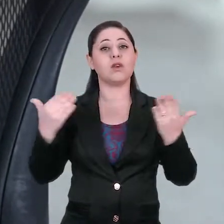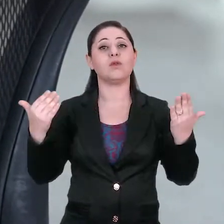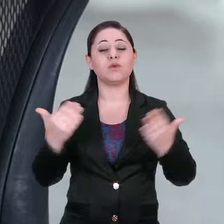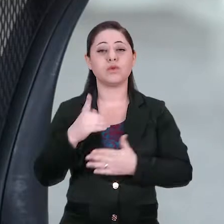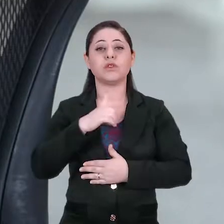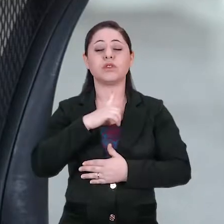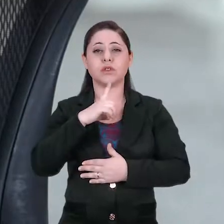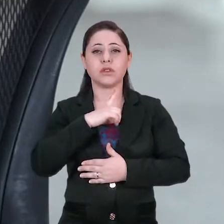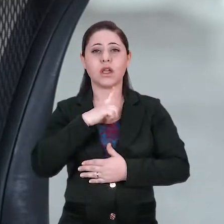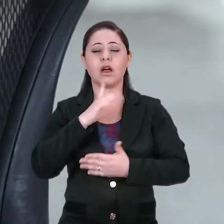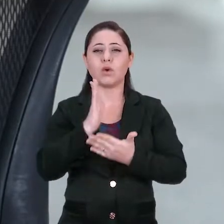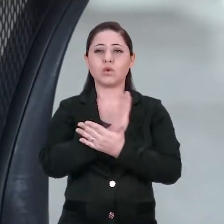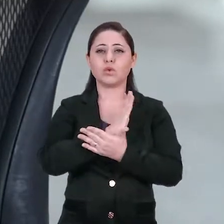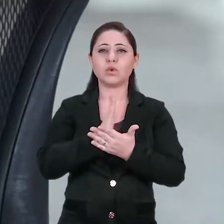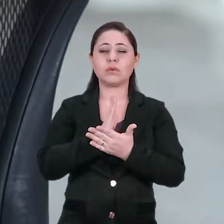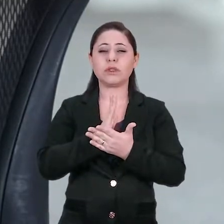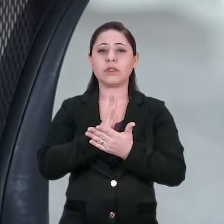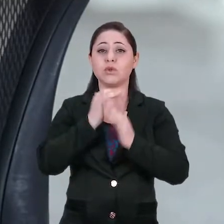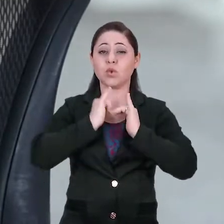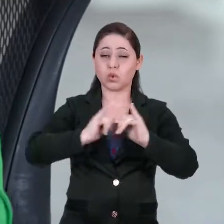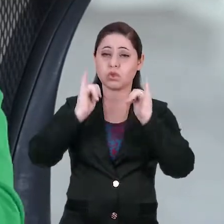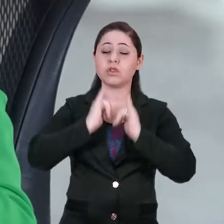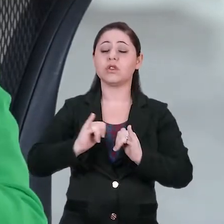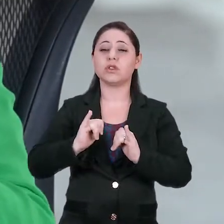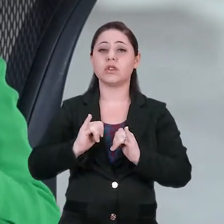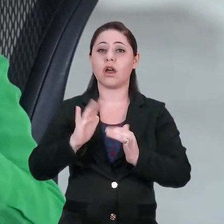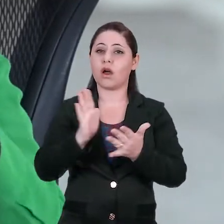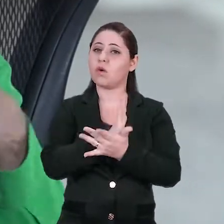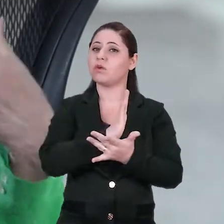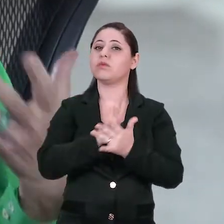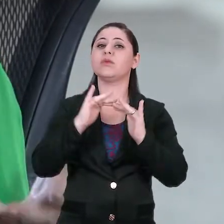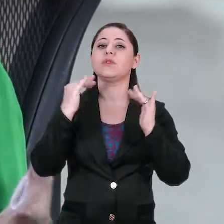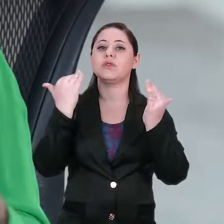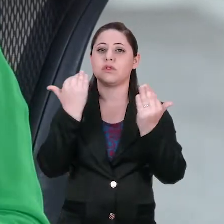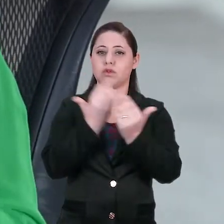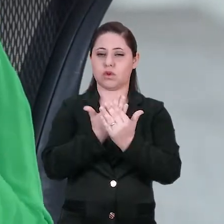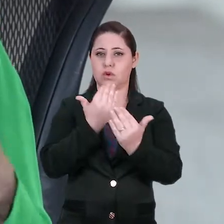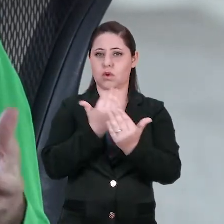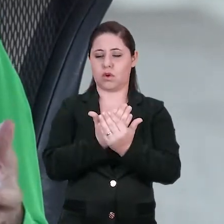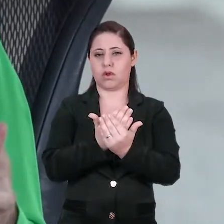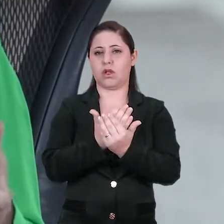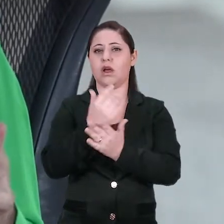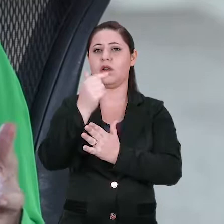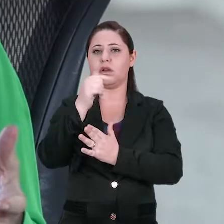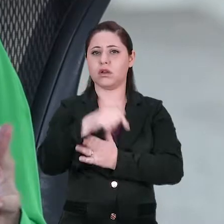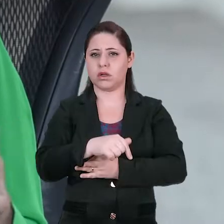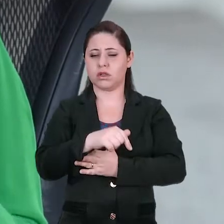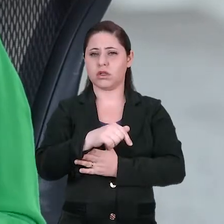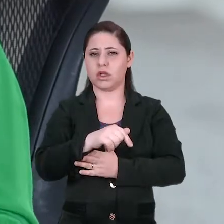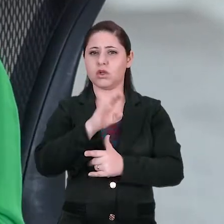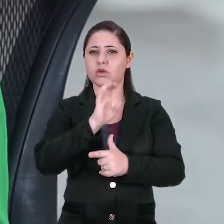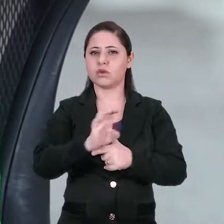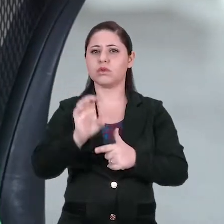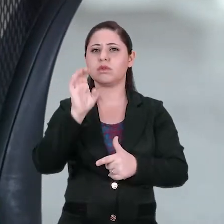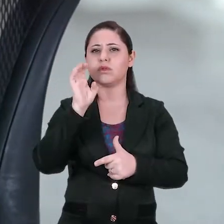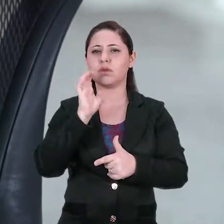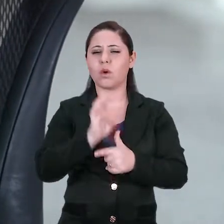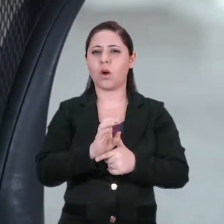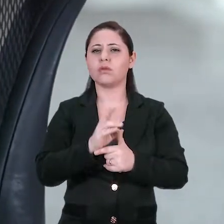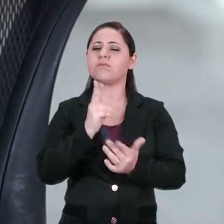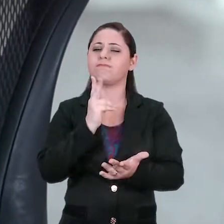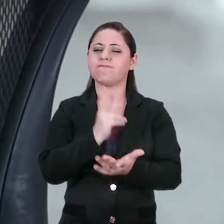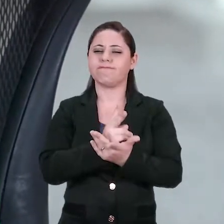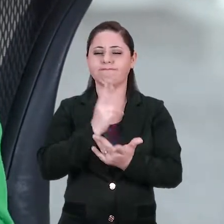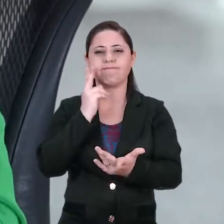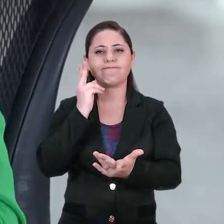a gente tem notícias disso, e há algumas escolas aqui e fora daqui no estado, que continuam